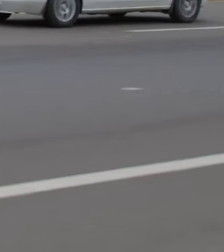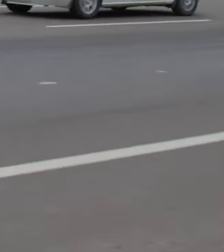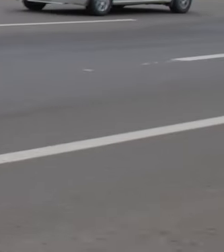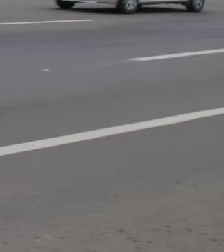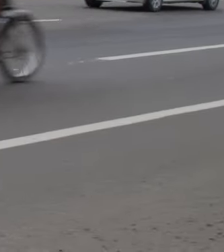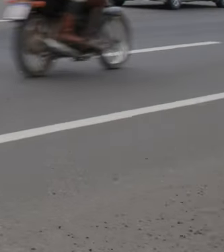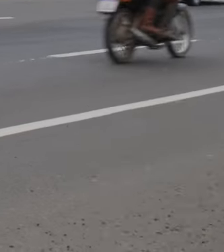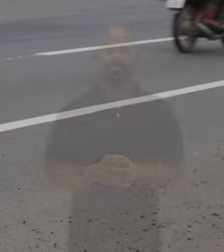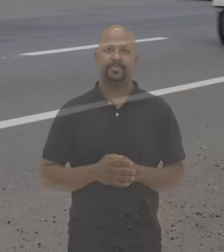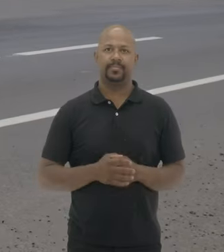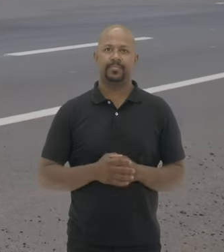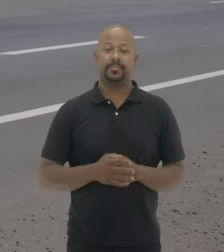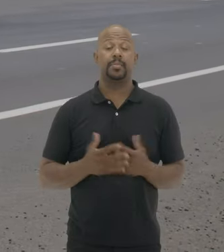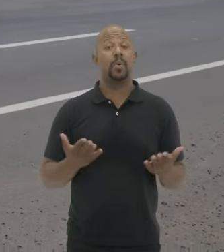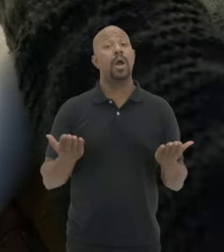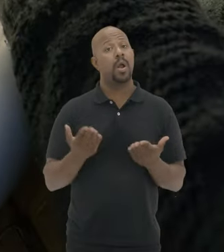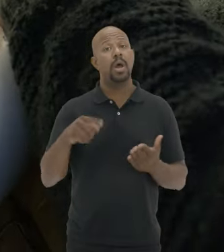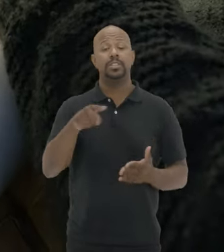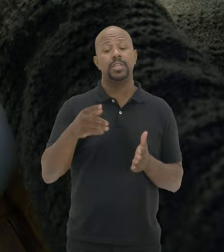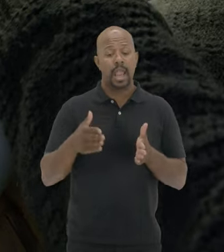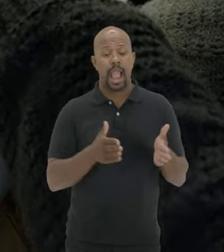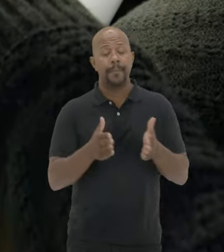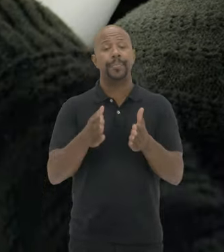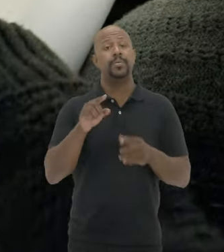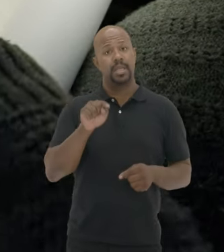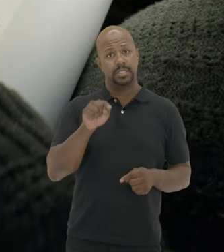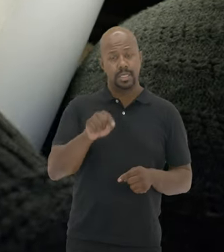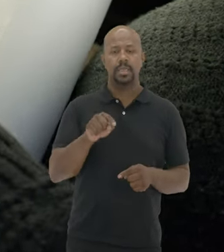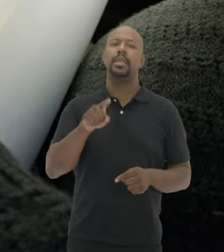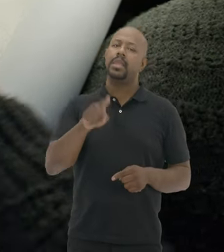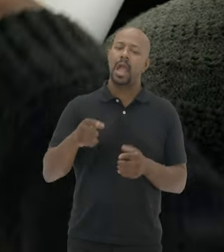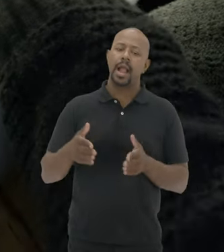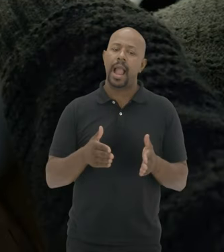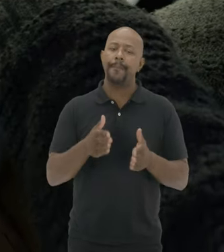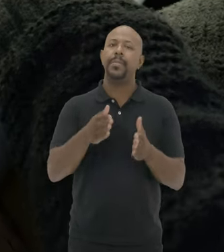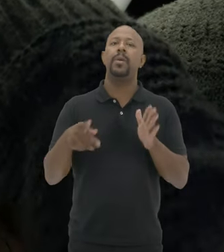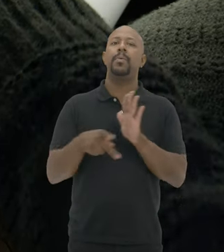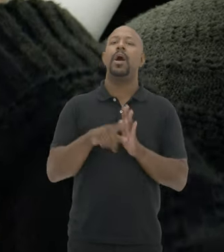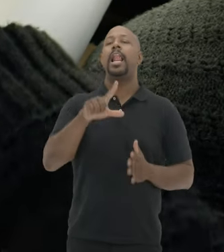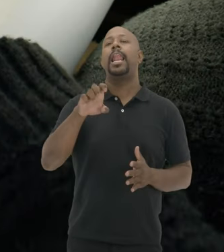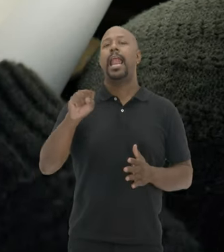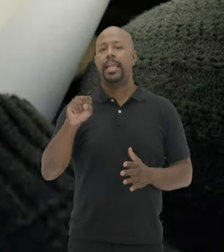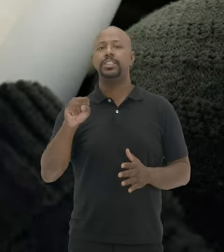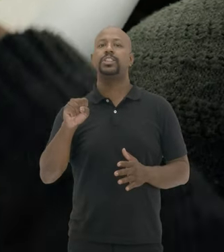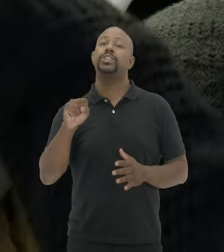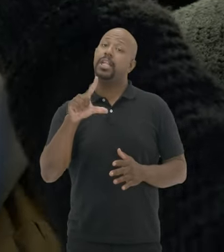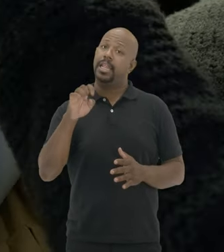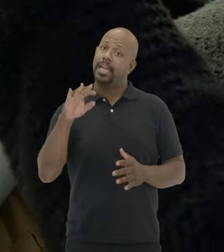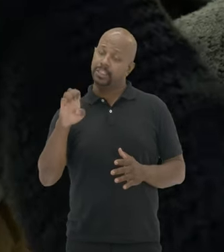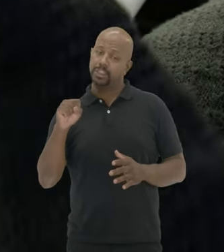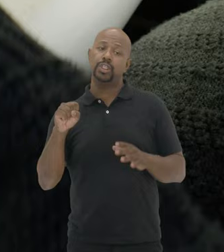por uma Rodovia ou mostra o mapa com curvas de nível a gente está fazendo esse trajeto aqui que é o trajeto então Leste Oeste